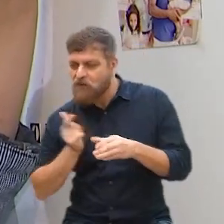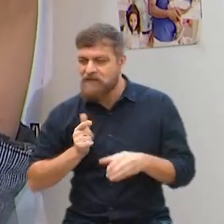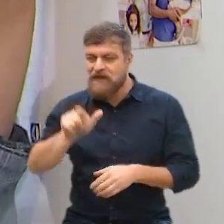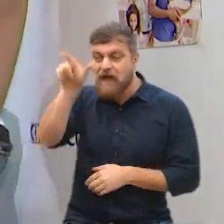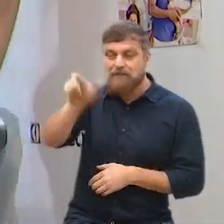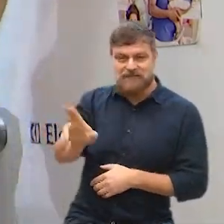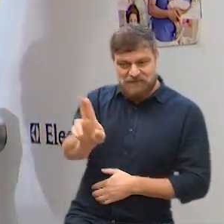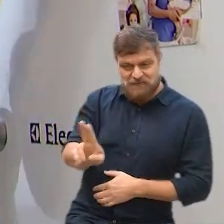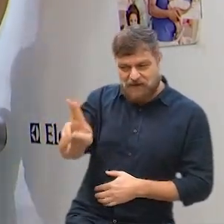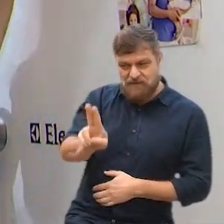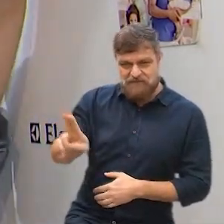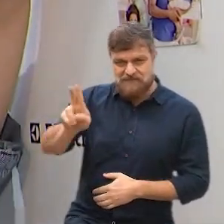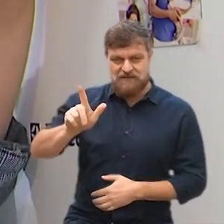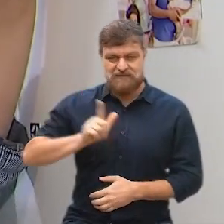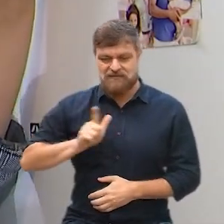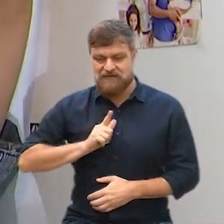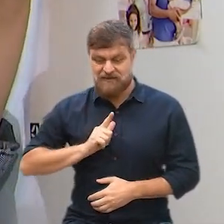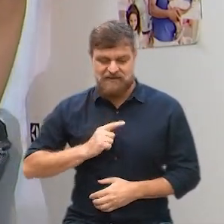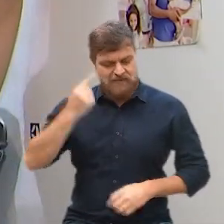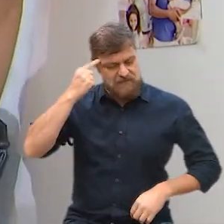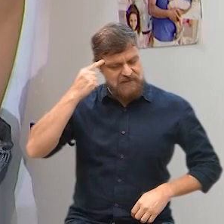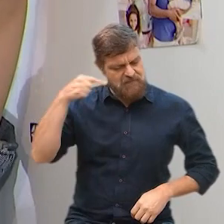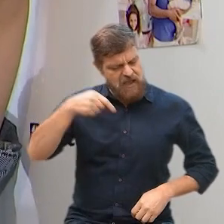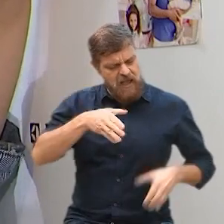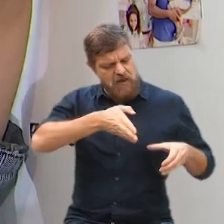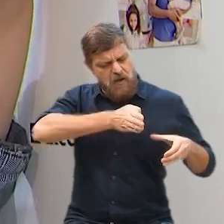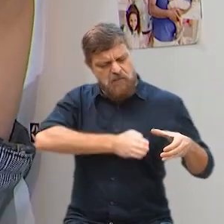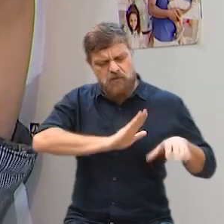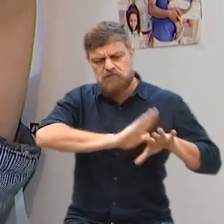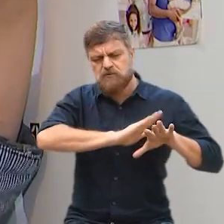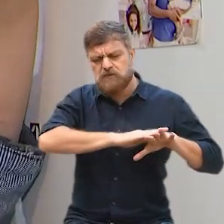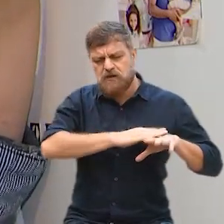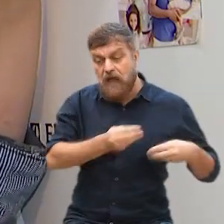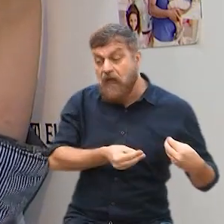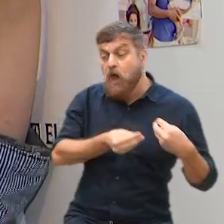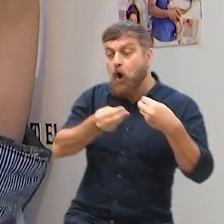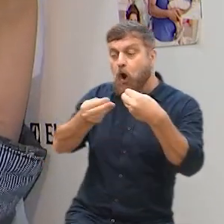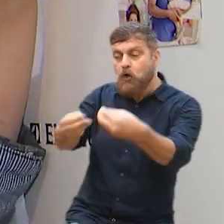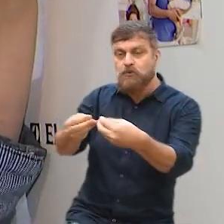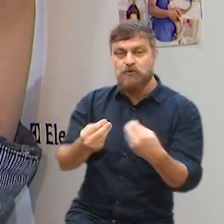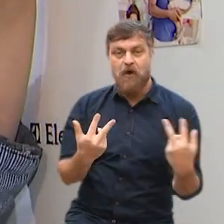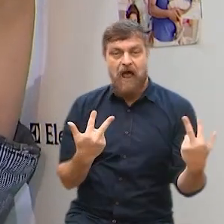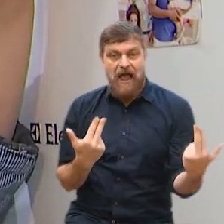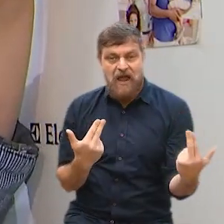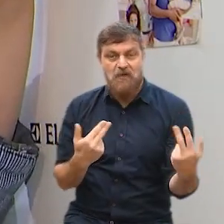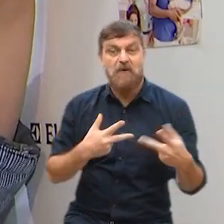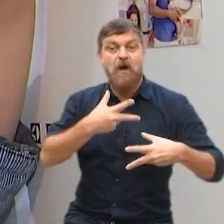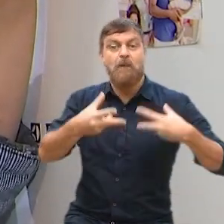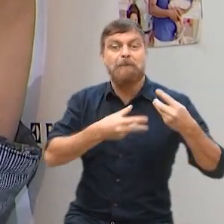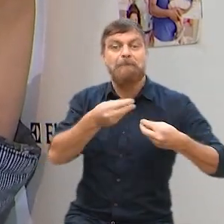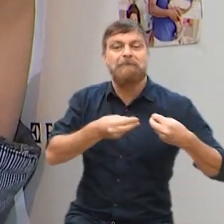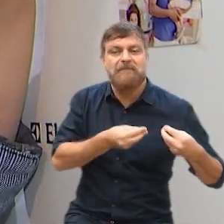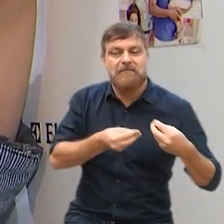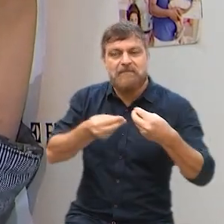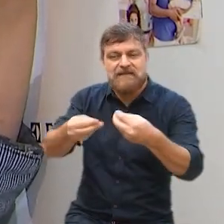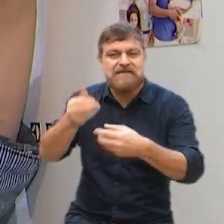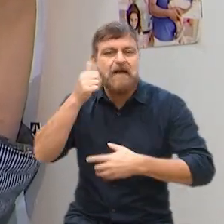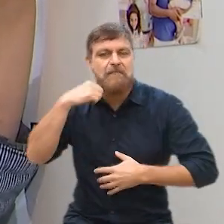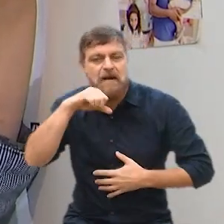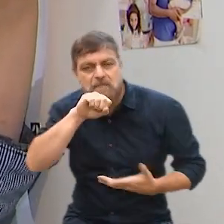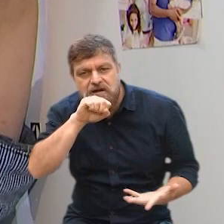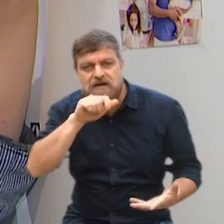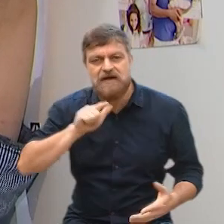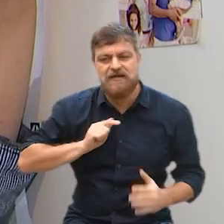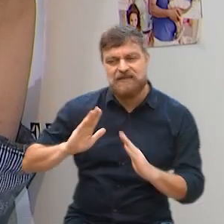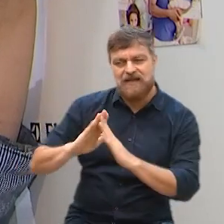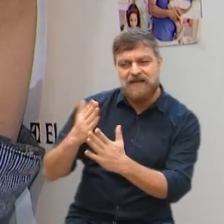vai usar, coisa que você vai colocar aqui, pra mim não importa. E aí eu comecei a dar de presente para as mães